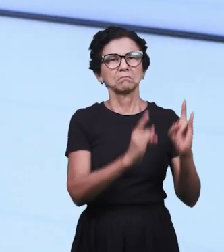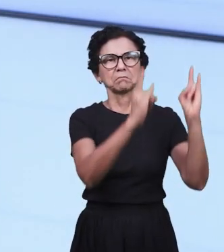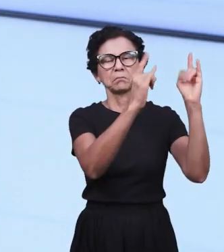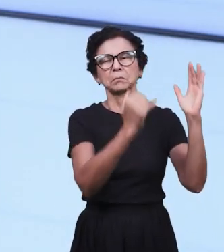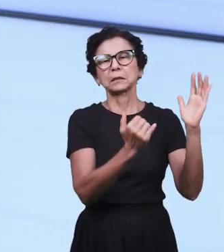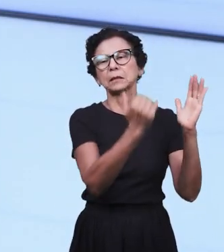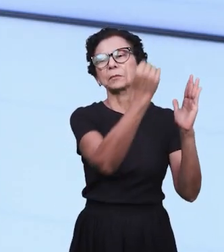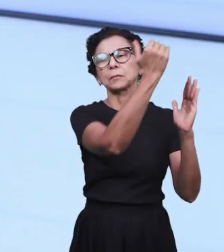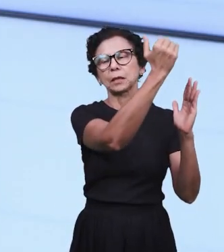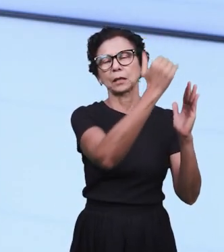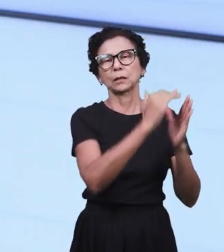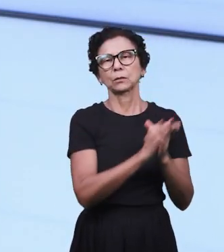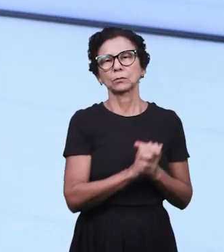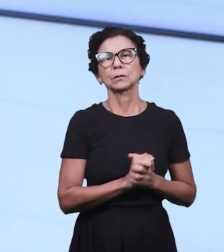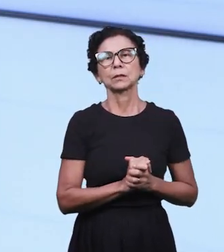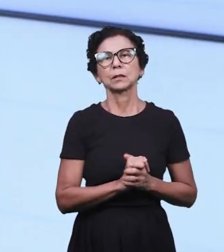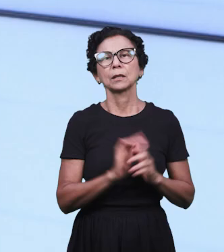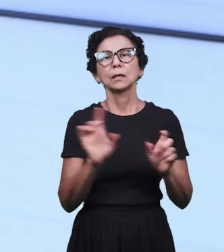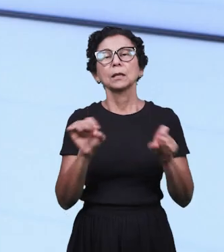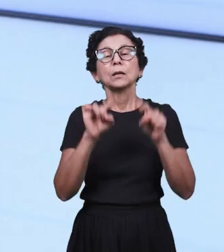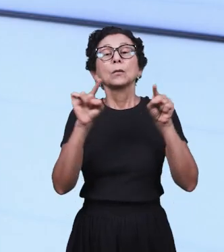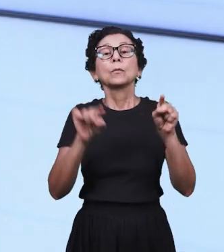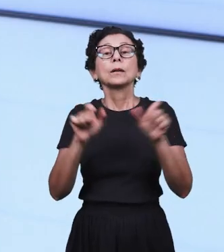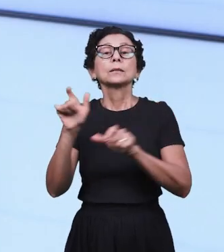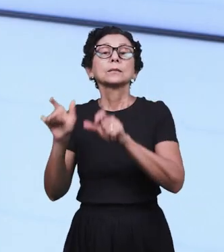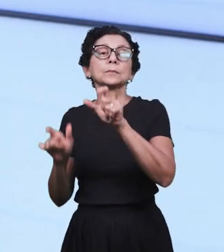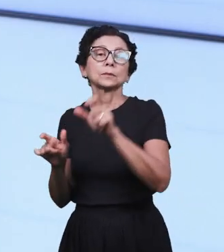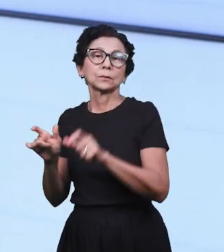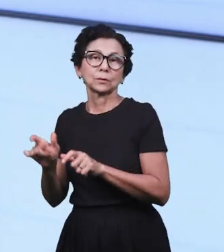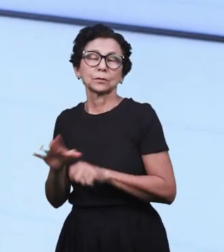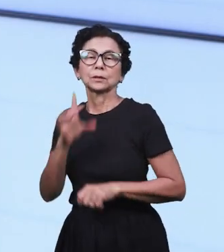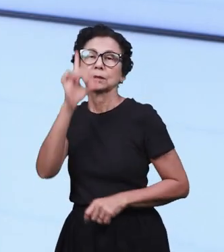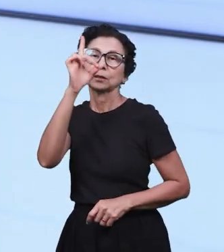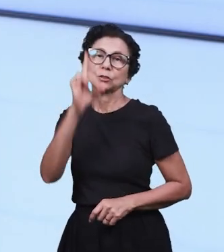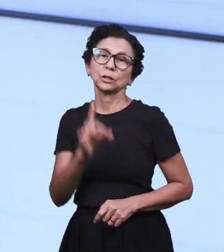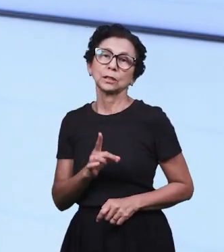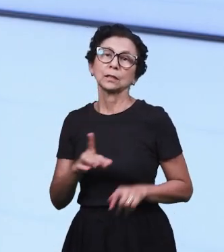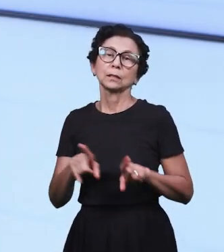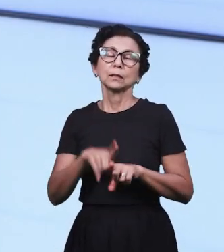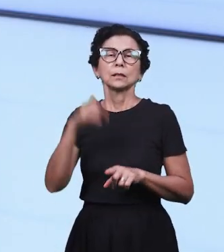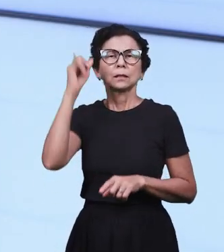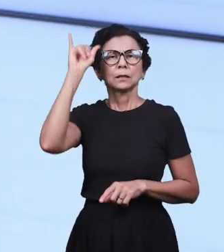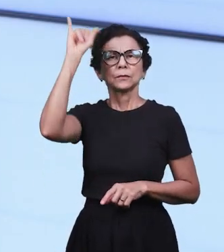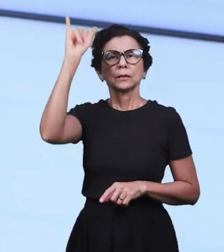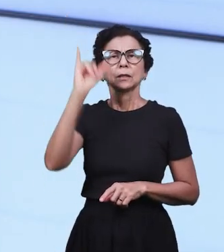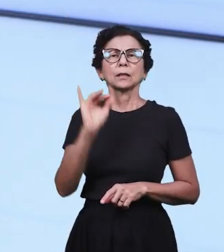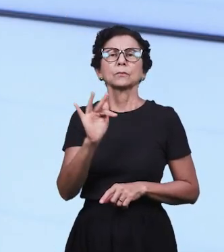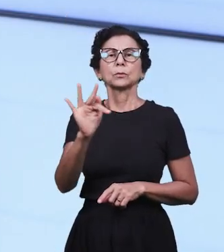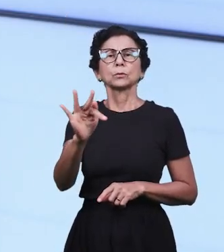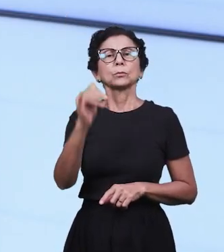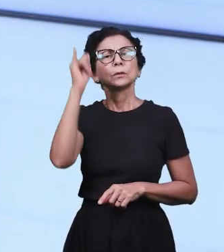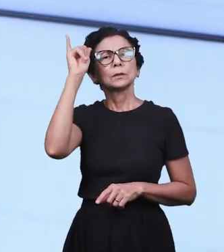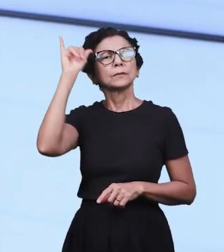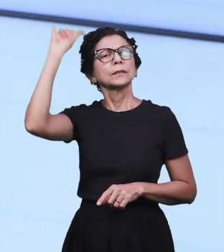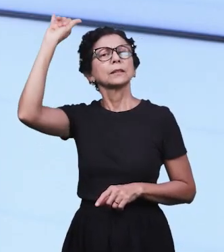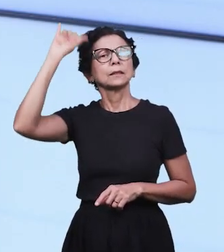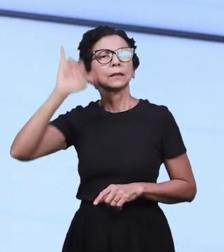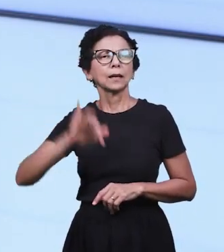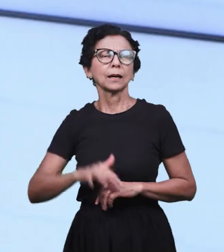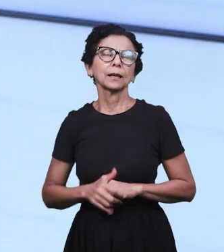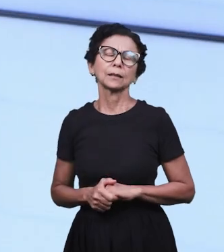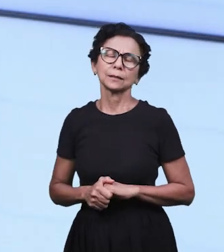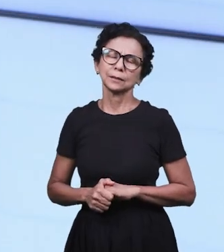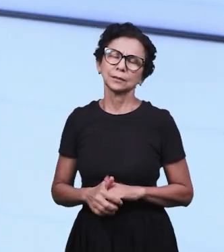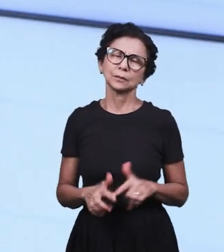e, de certa forma, até evitar que no futuro venha as